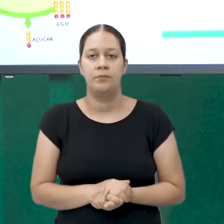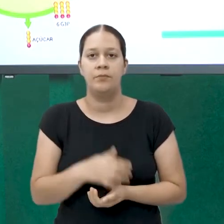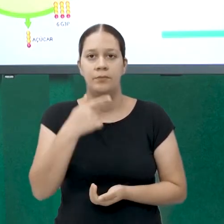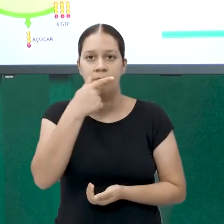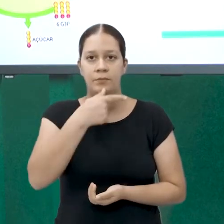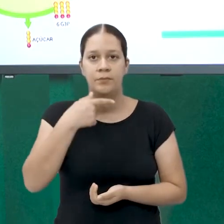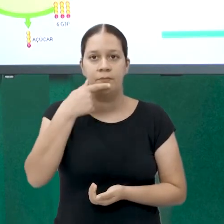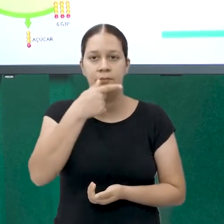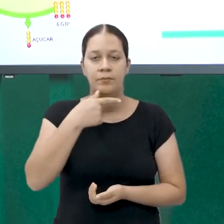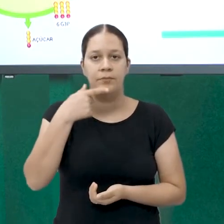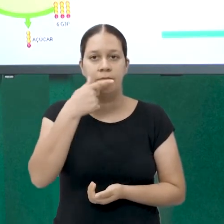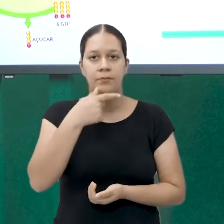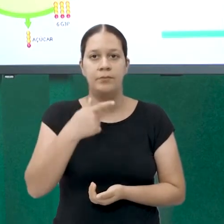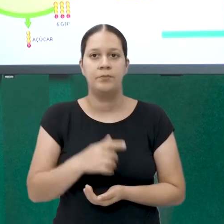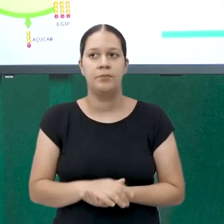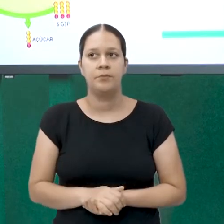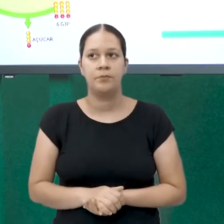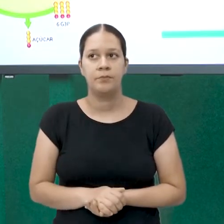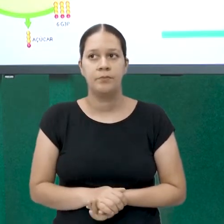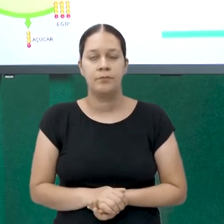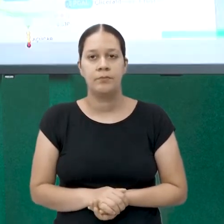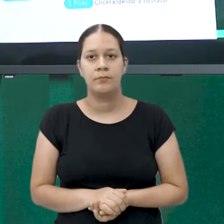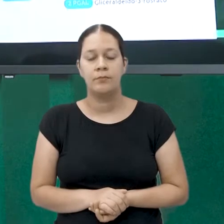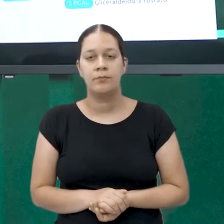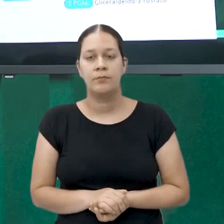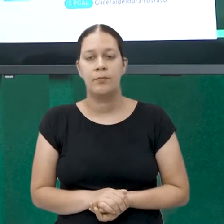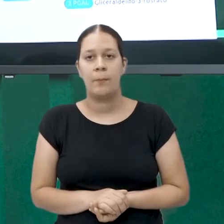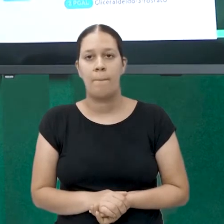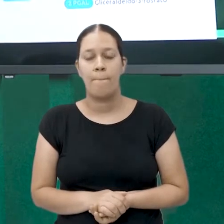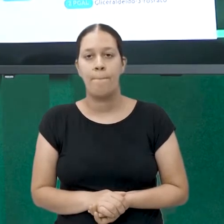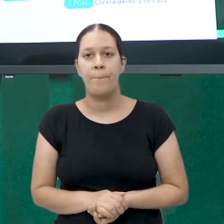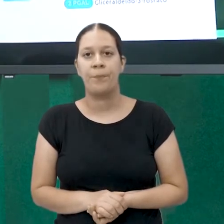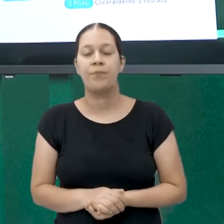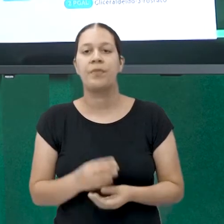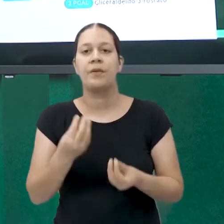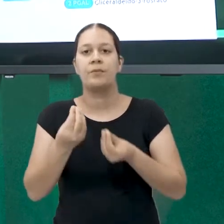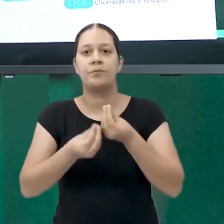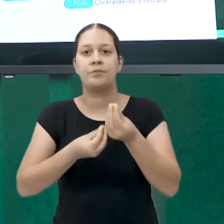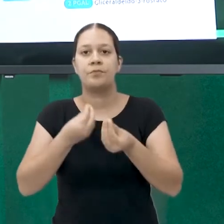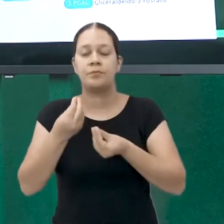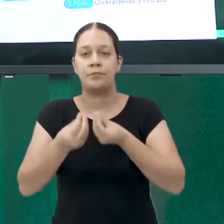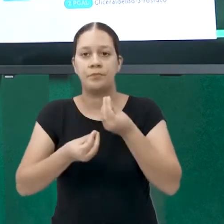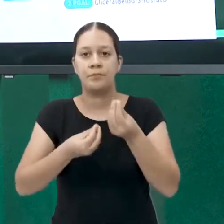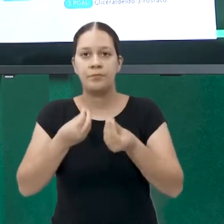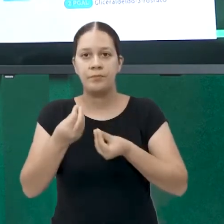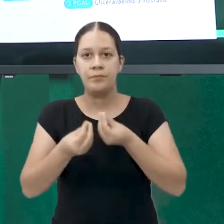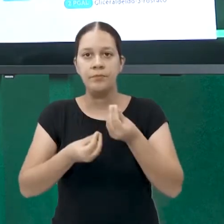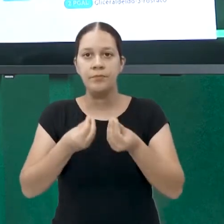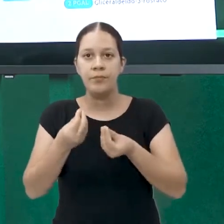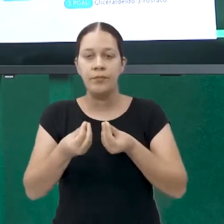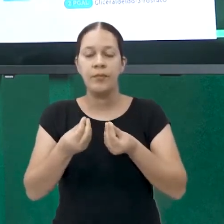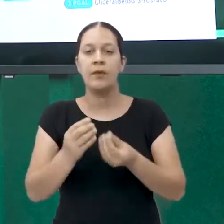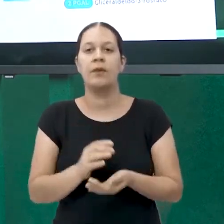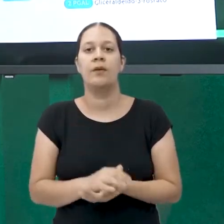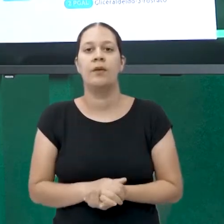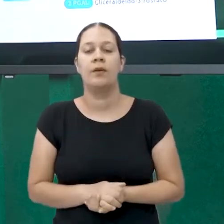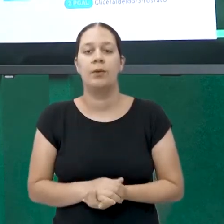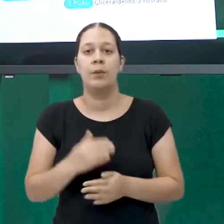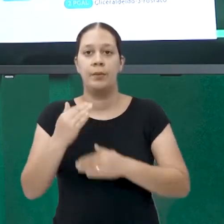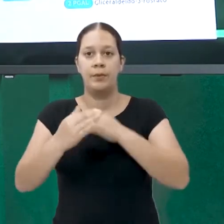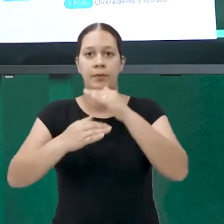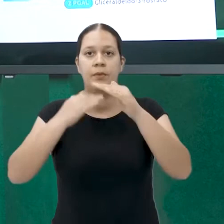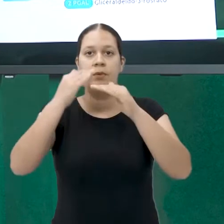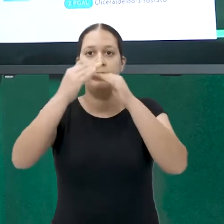glicose. Ok? Como geralzão aqui do